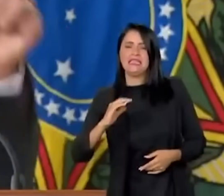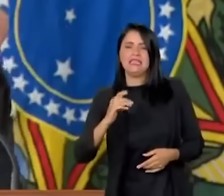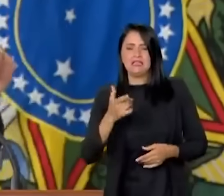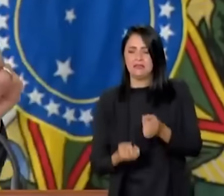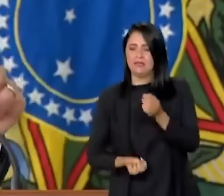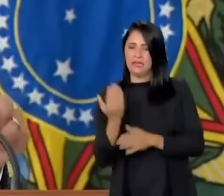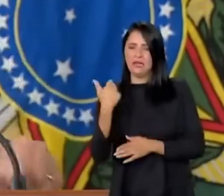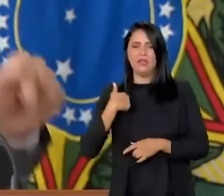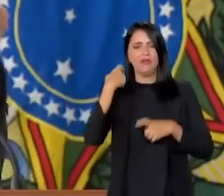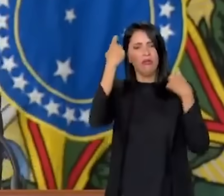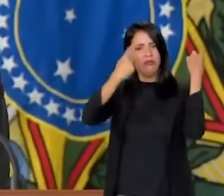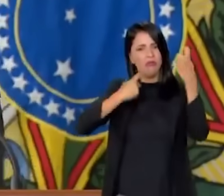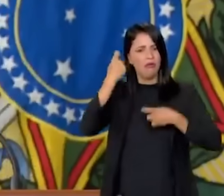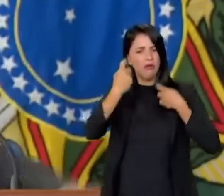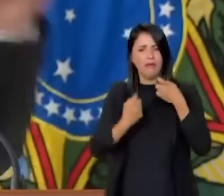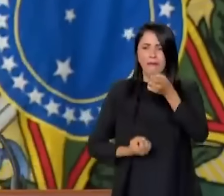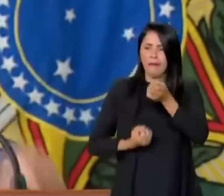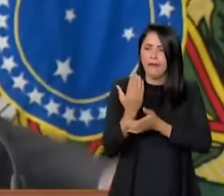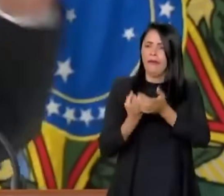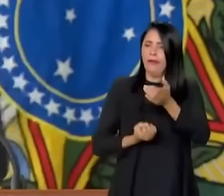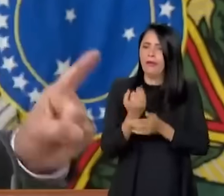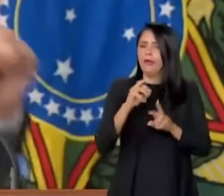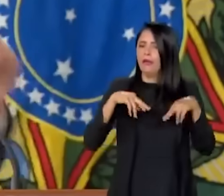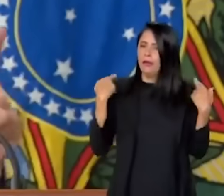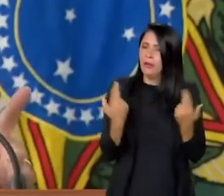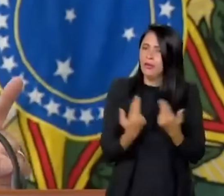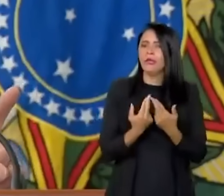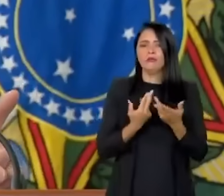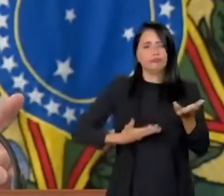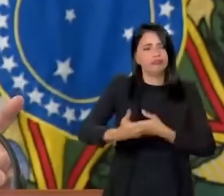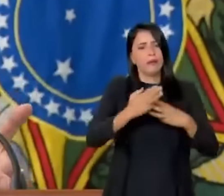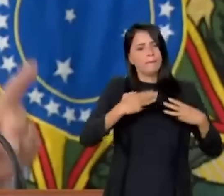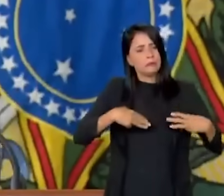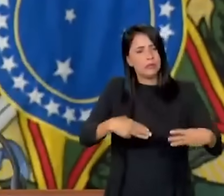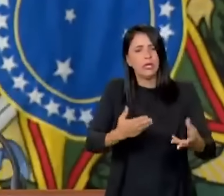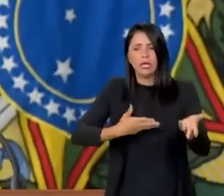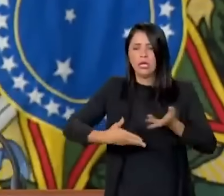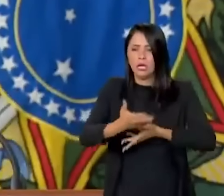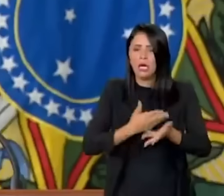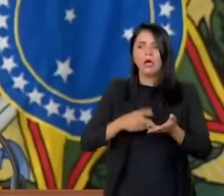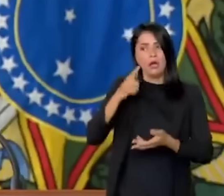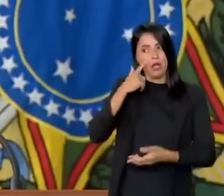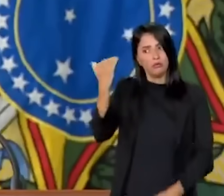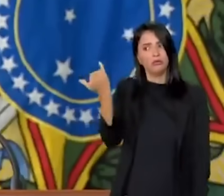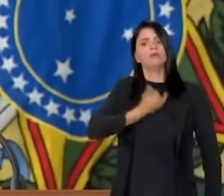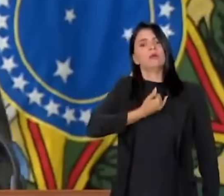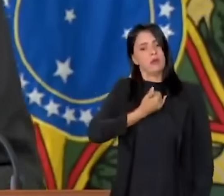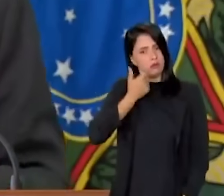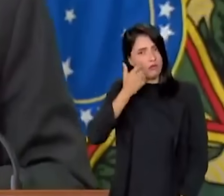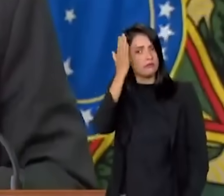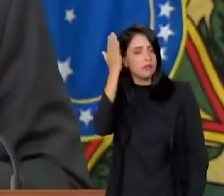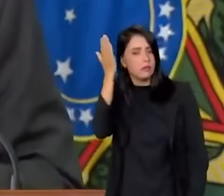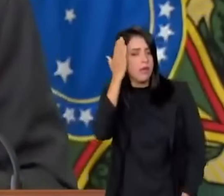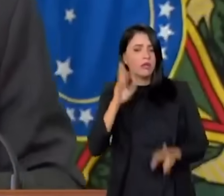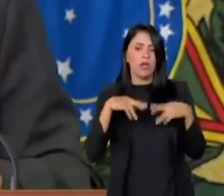Porque eu tenho muita preocupação, a gente cria muita reunião interministerial e eu sou informado das reuniões e